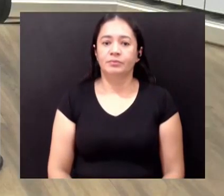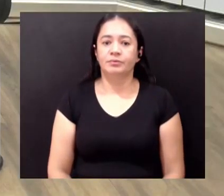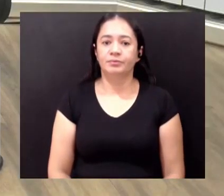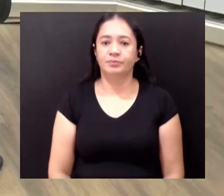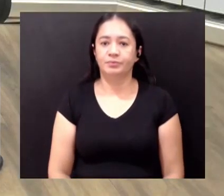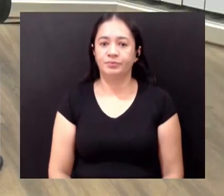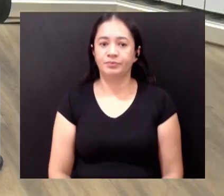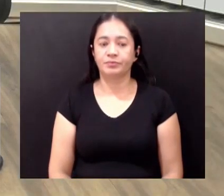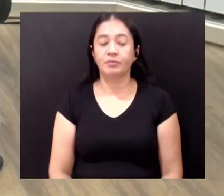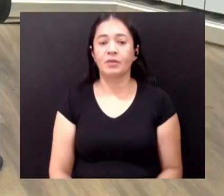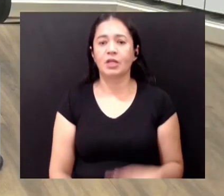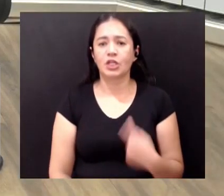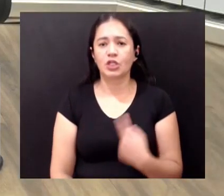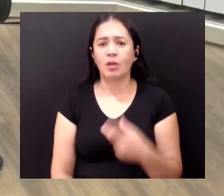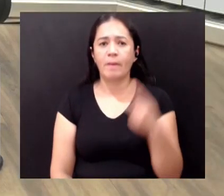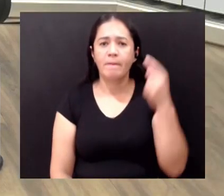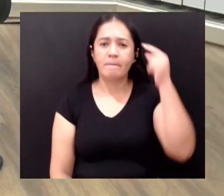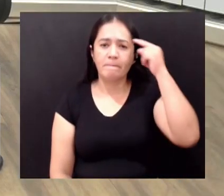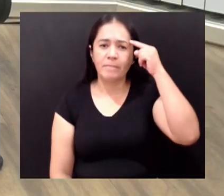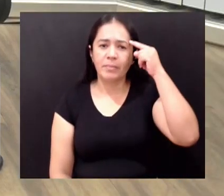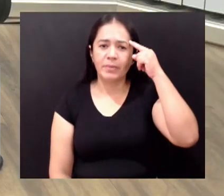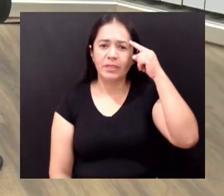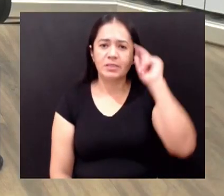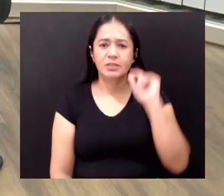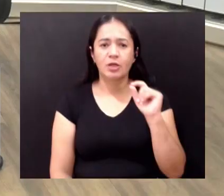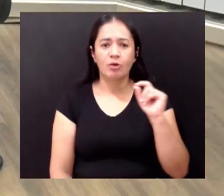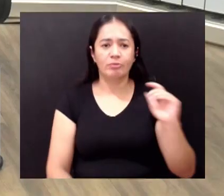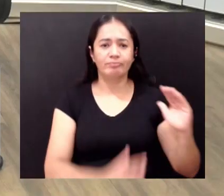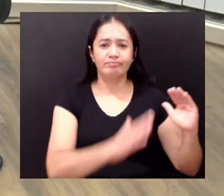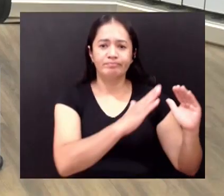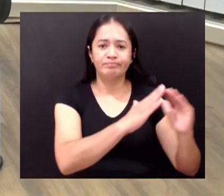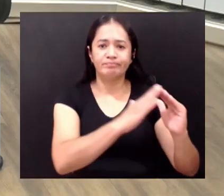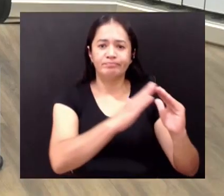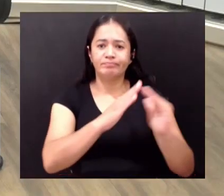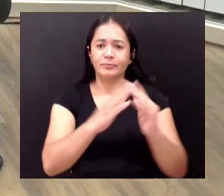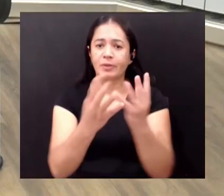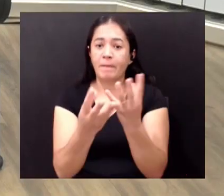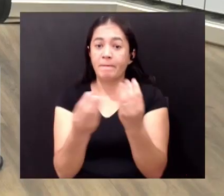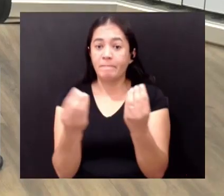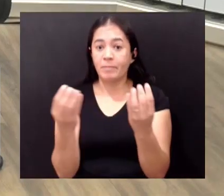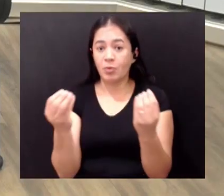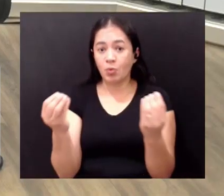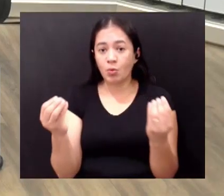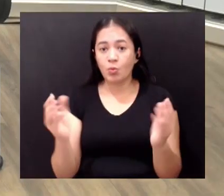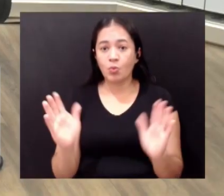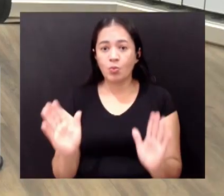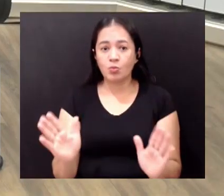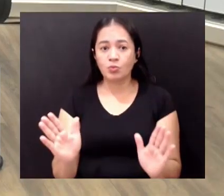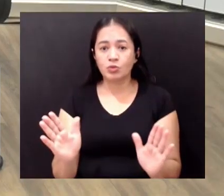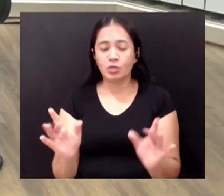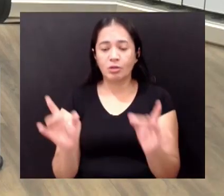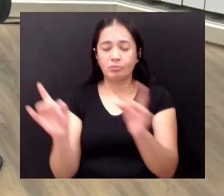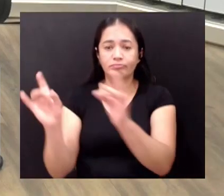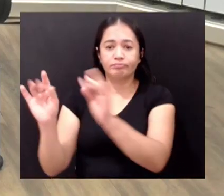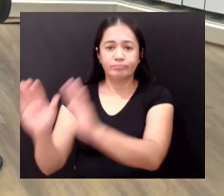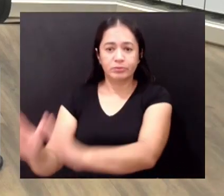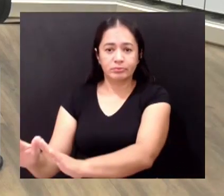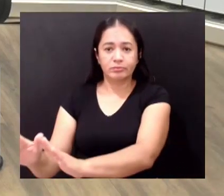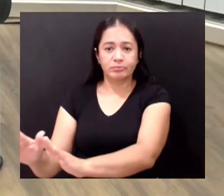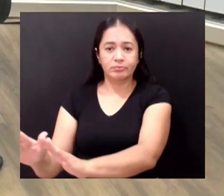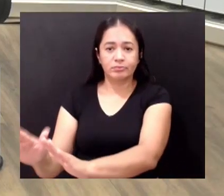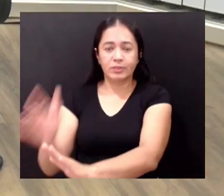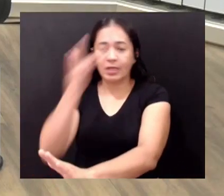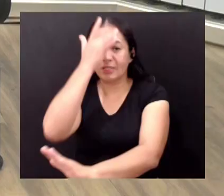pensa em imóveis, muitos imóveis foram deixados, né, as pessoas cancelaram